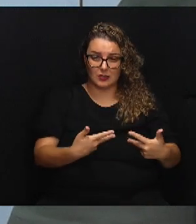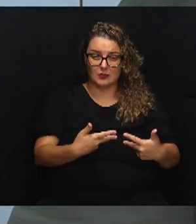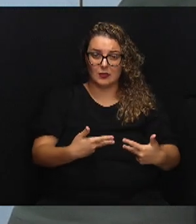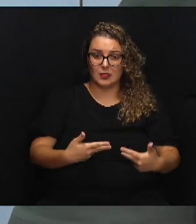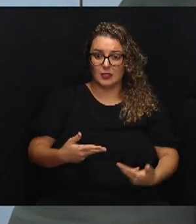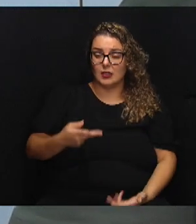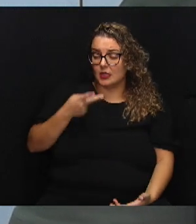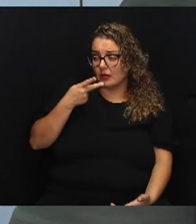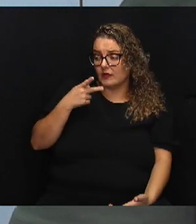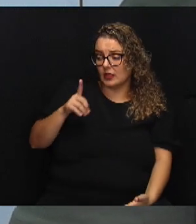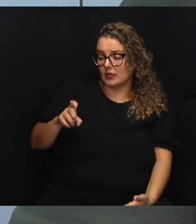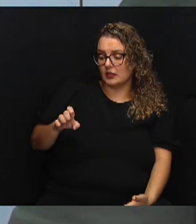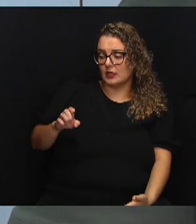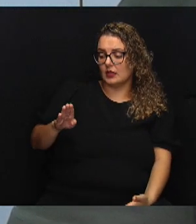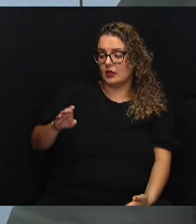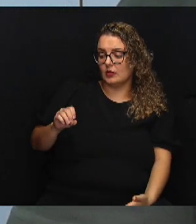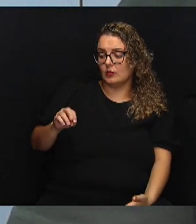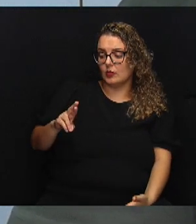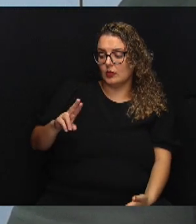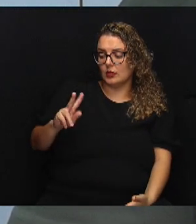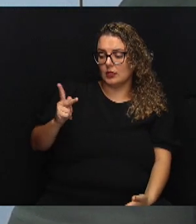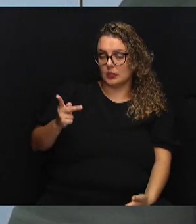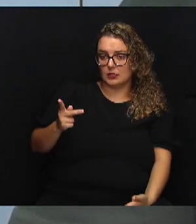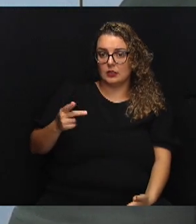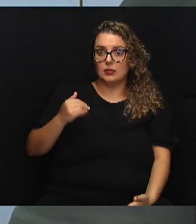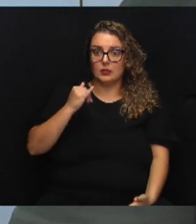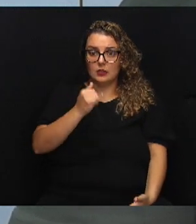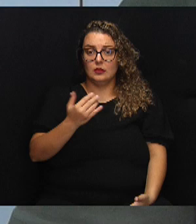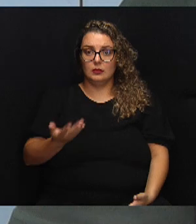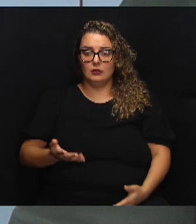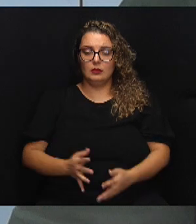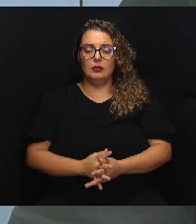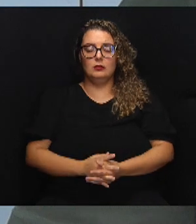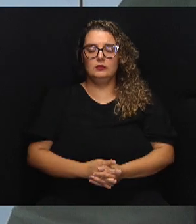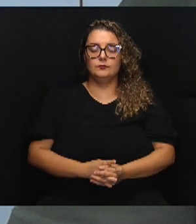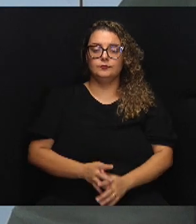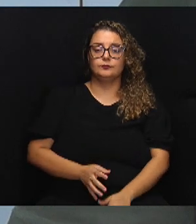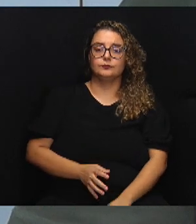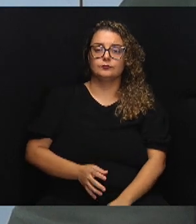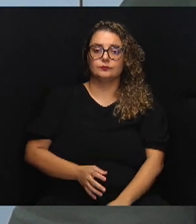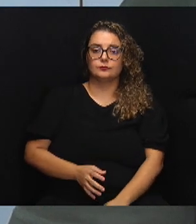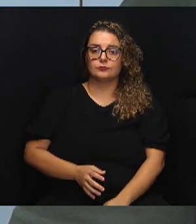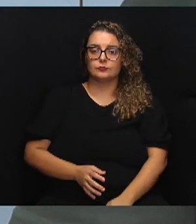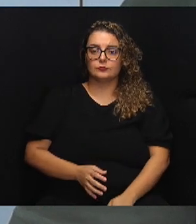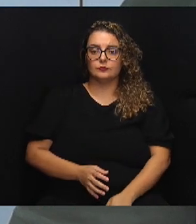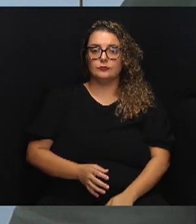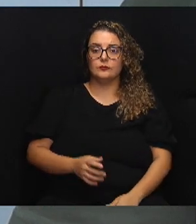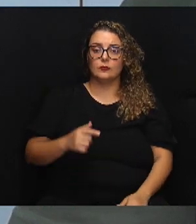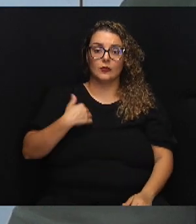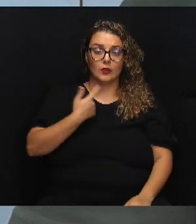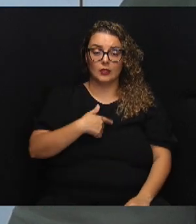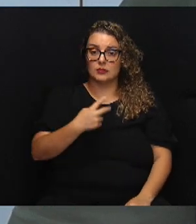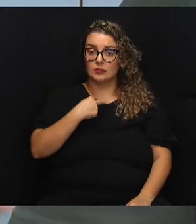feliz na resposta dela, na fala dela, nós não podemos falar só